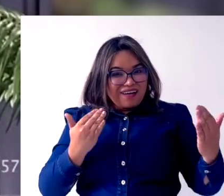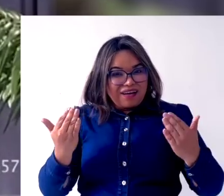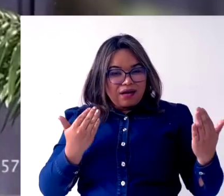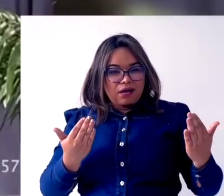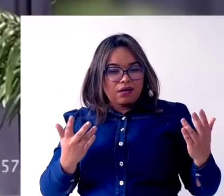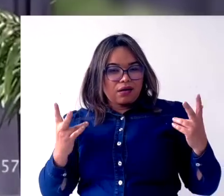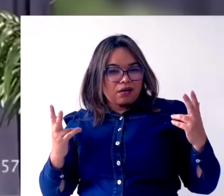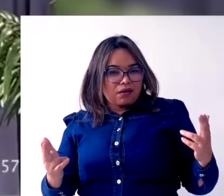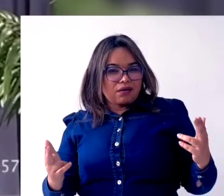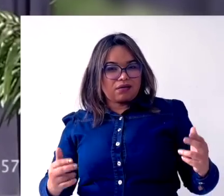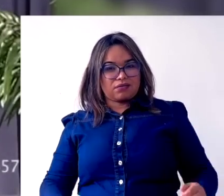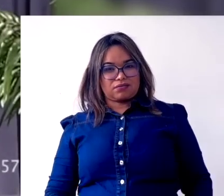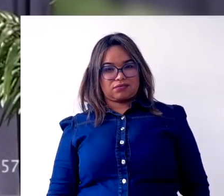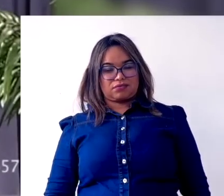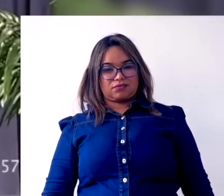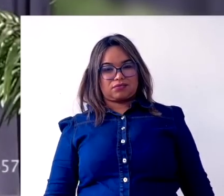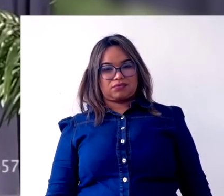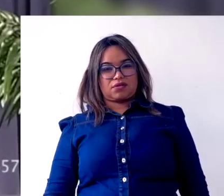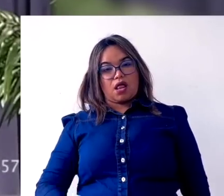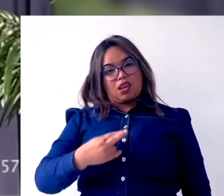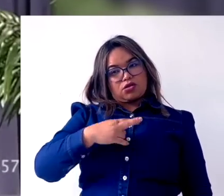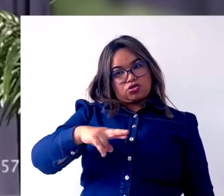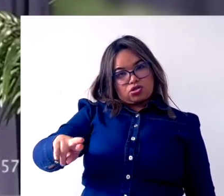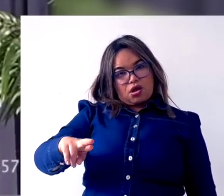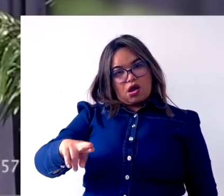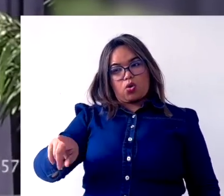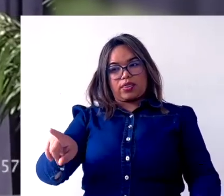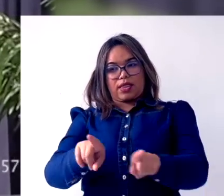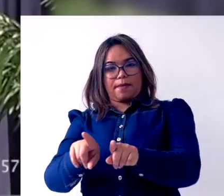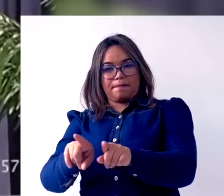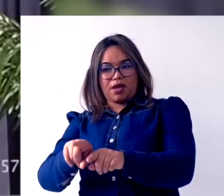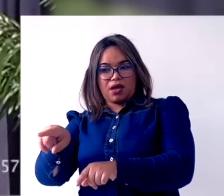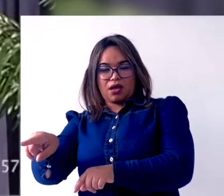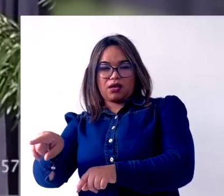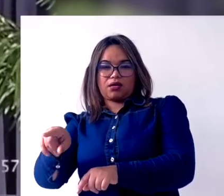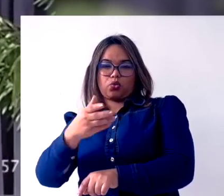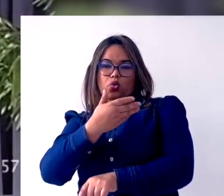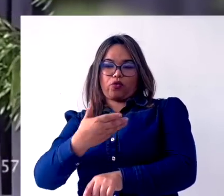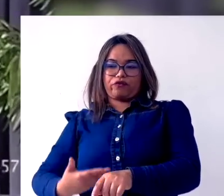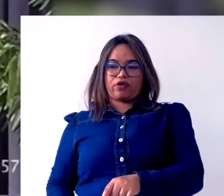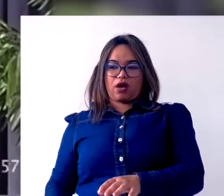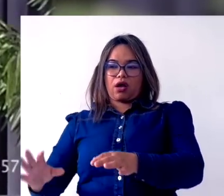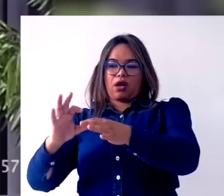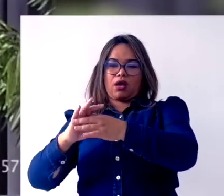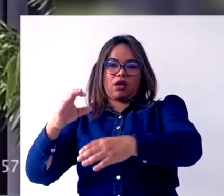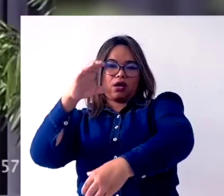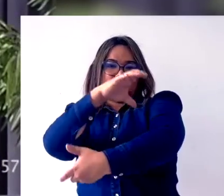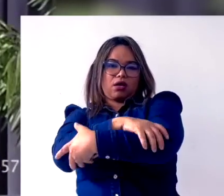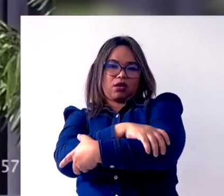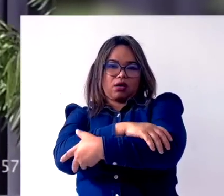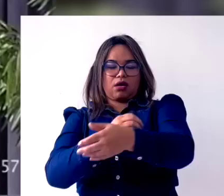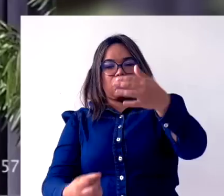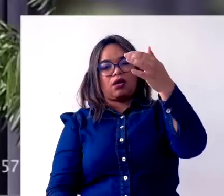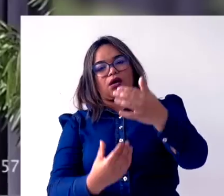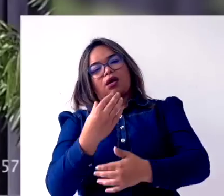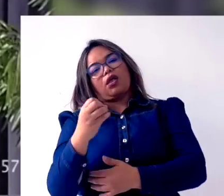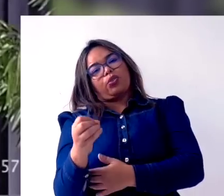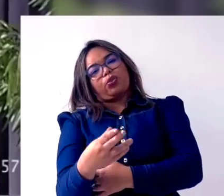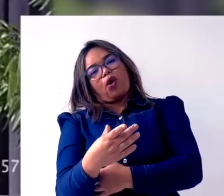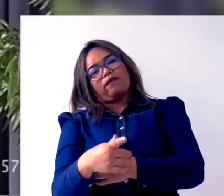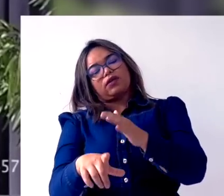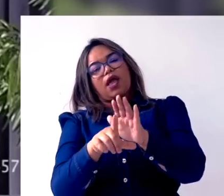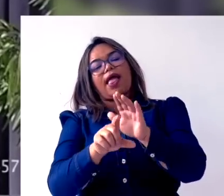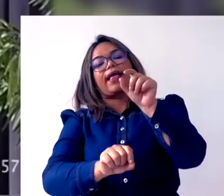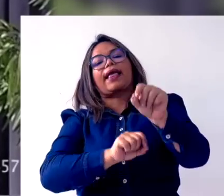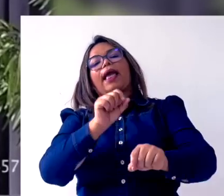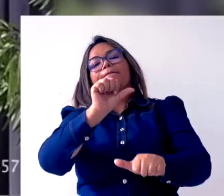promulgando leis que vão honrar a primeira besta. Quem foi que mudou o sábado para o domingo? Foi a Igreja Católica Romana.